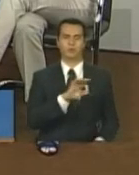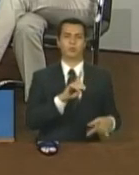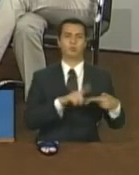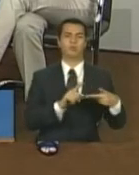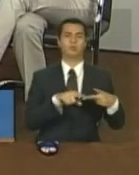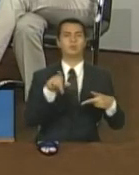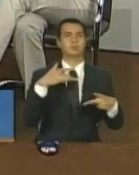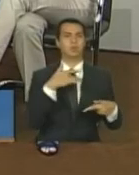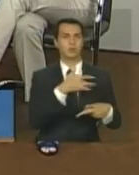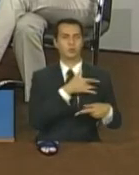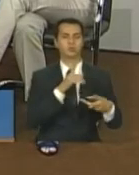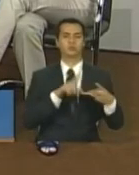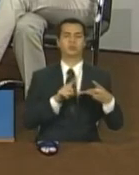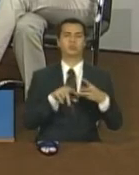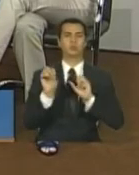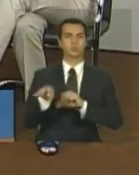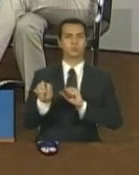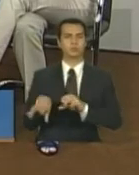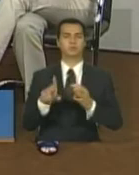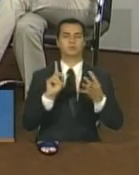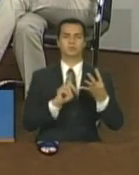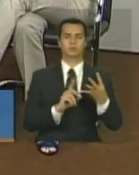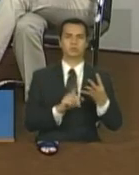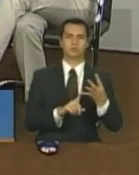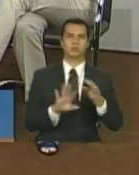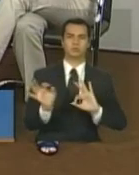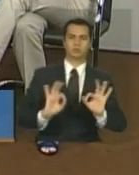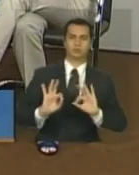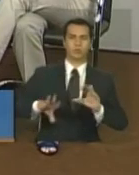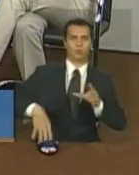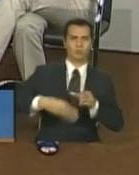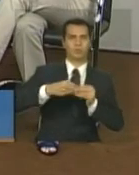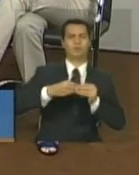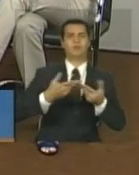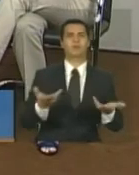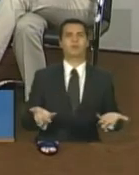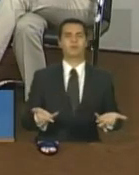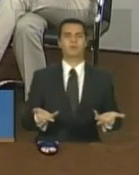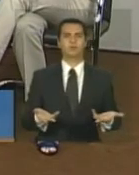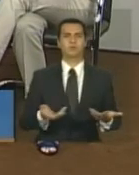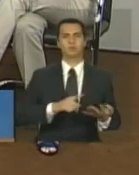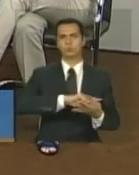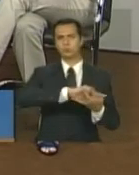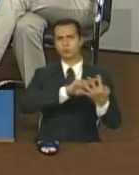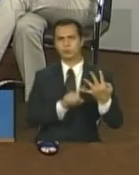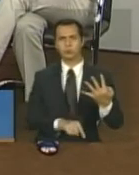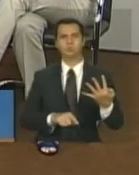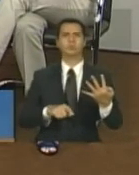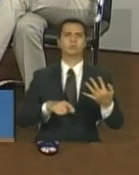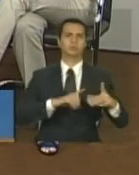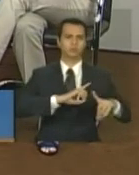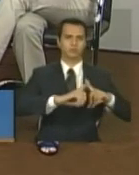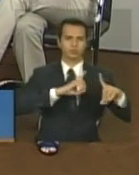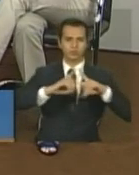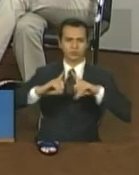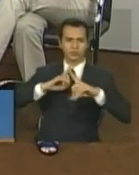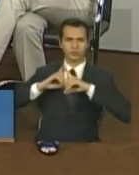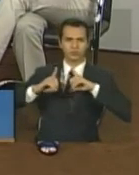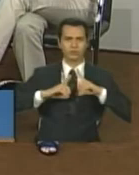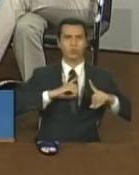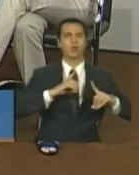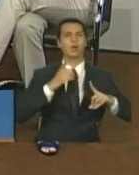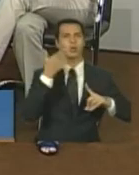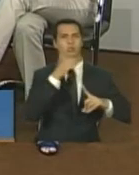condicionalidade de saúde e educação que faz os programas complementares e aí ele faz o planejamento e execução